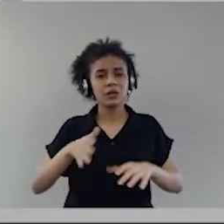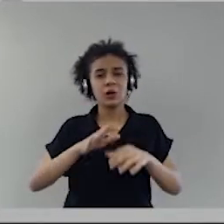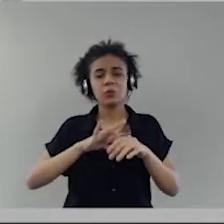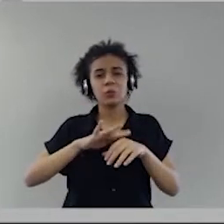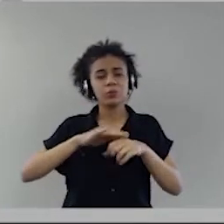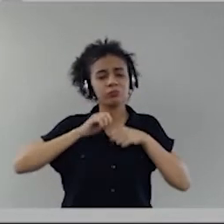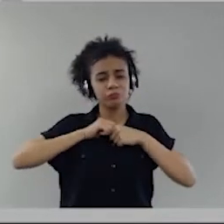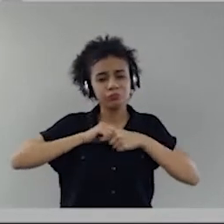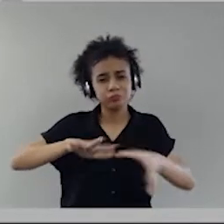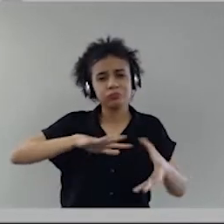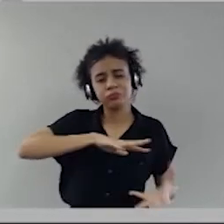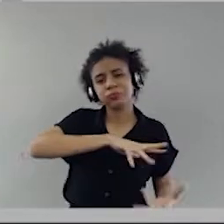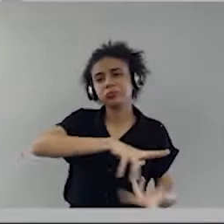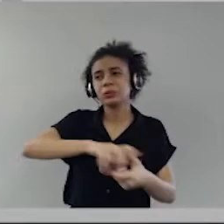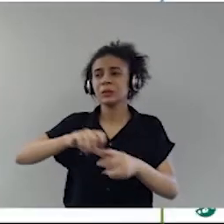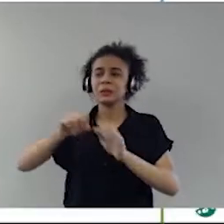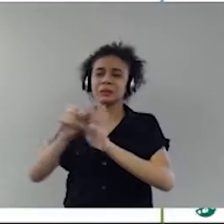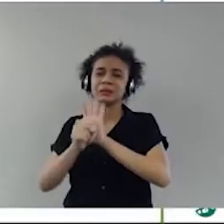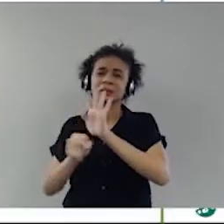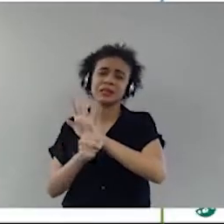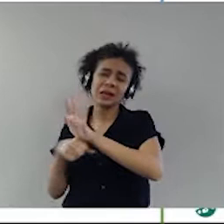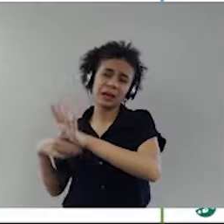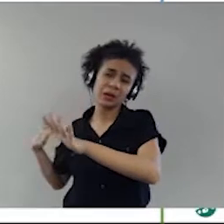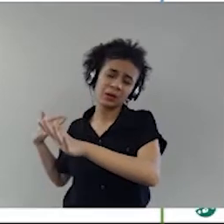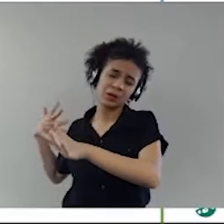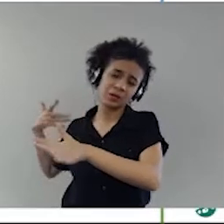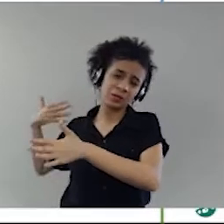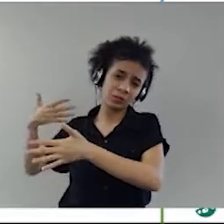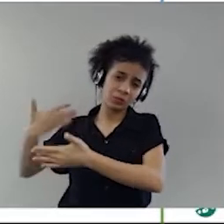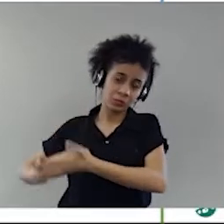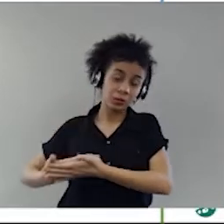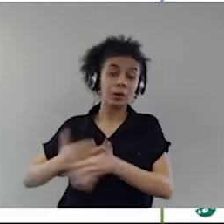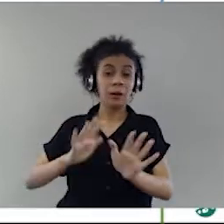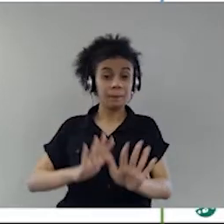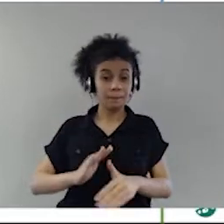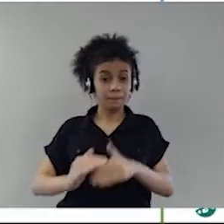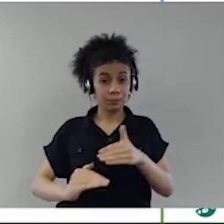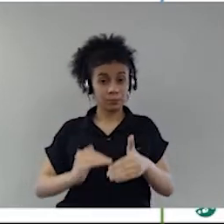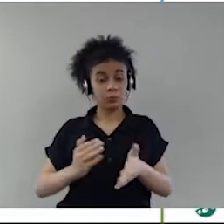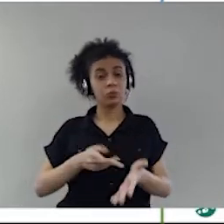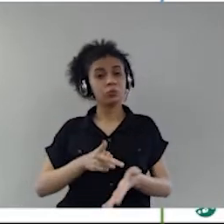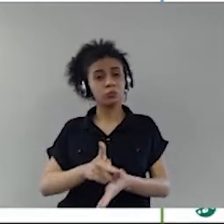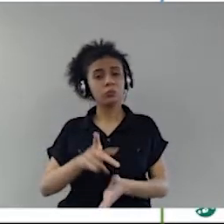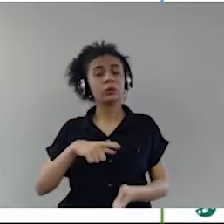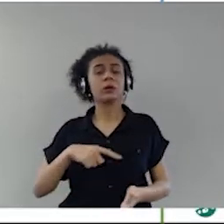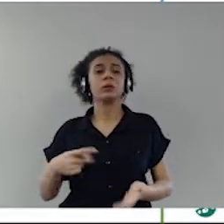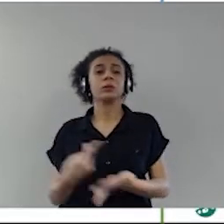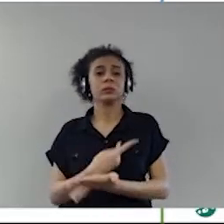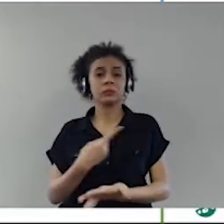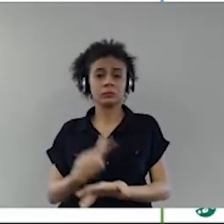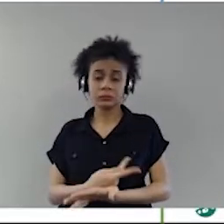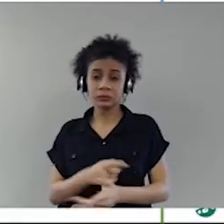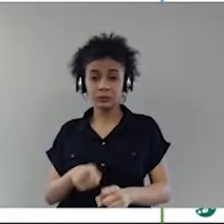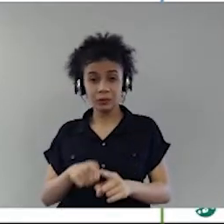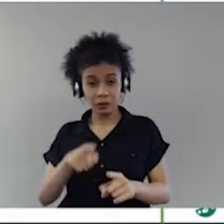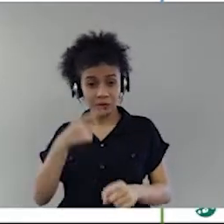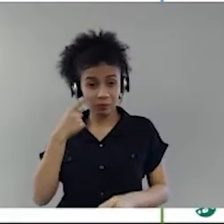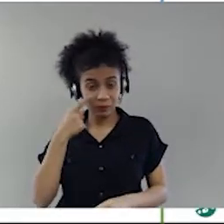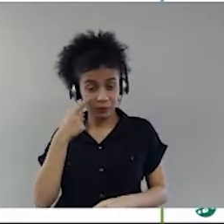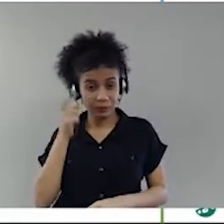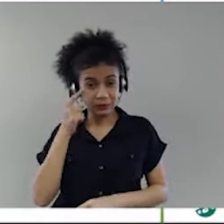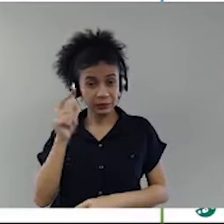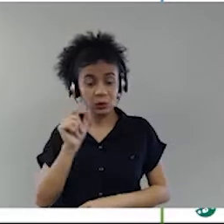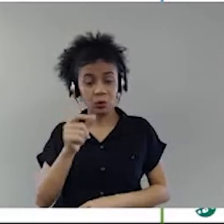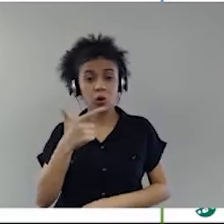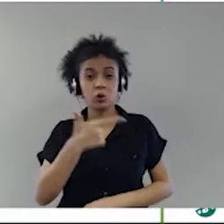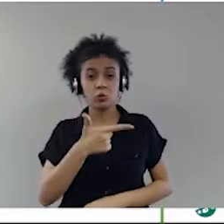globo ao longo de séculos. No entanto, este processo continua acontecendo. Só para vocês terem ideia,